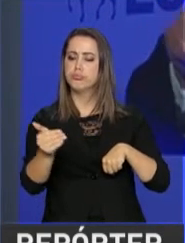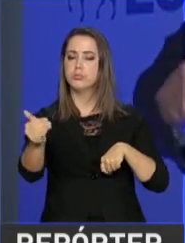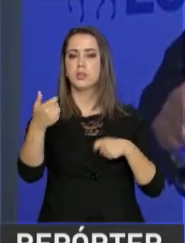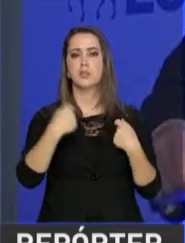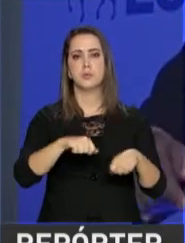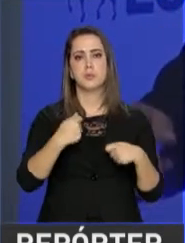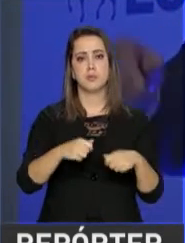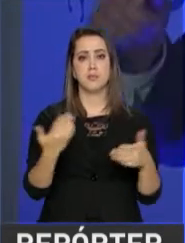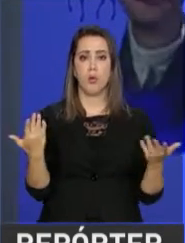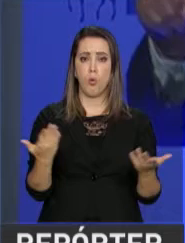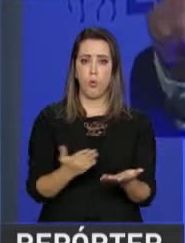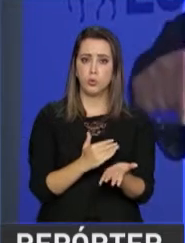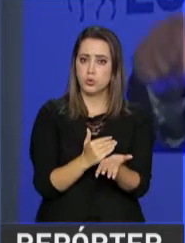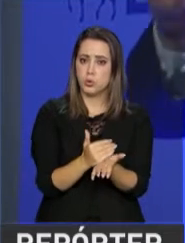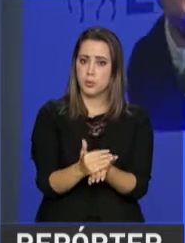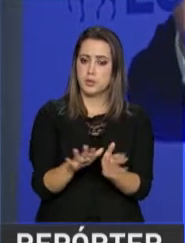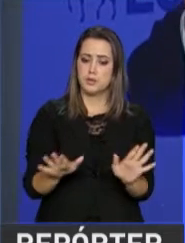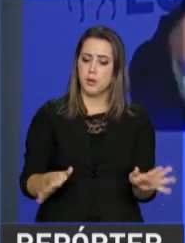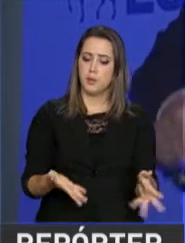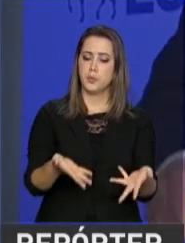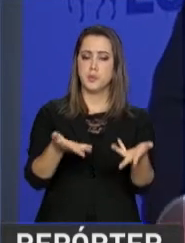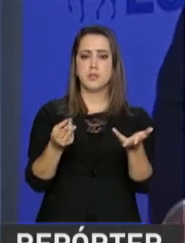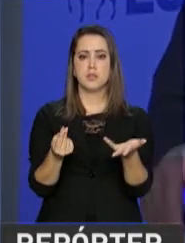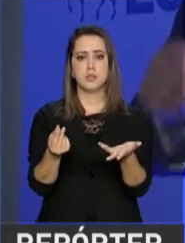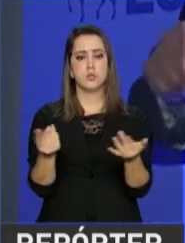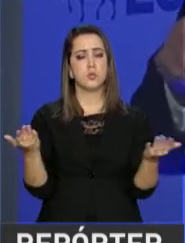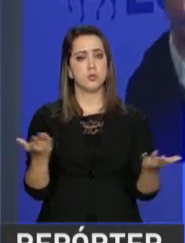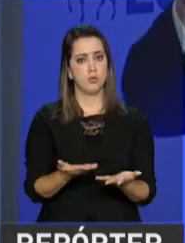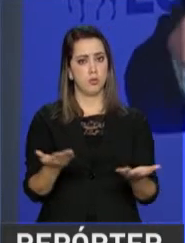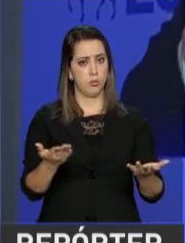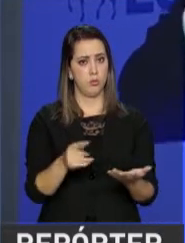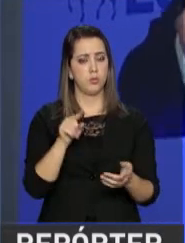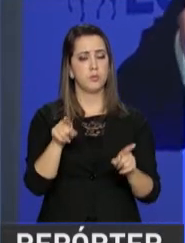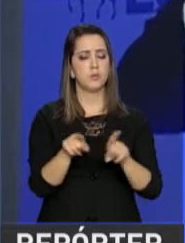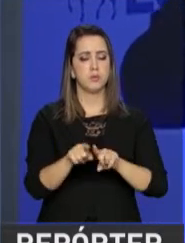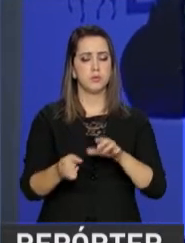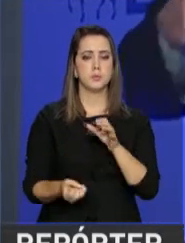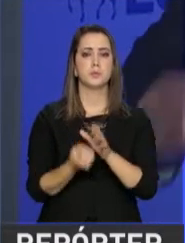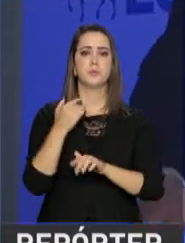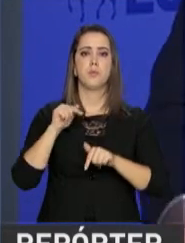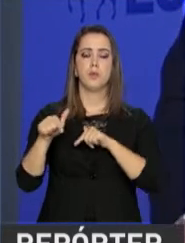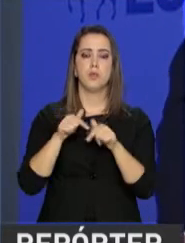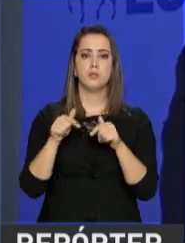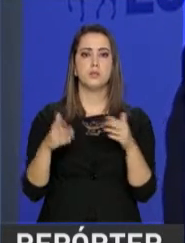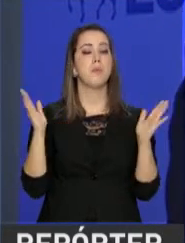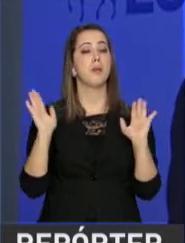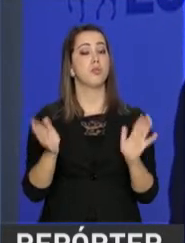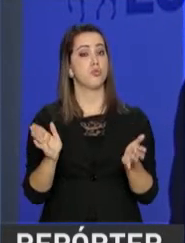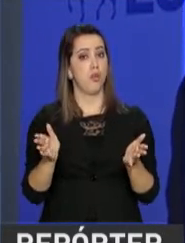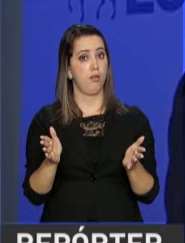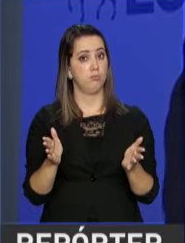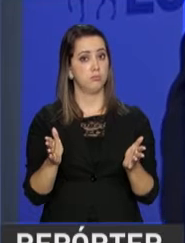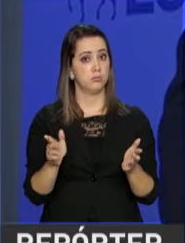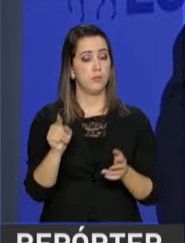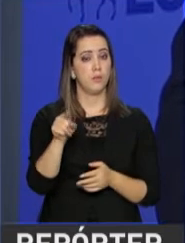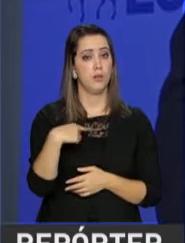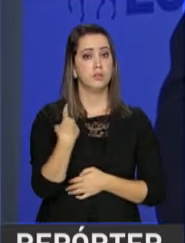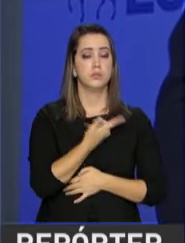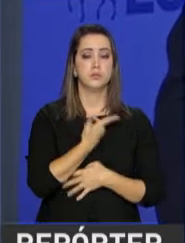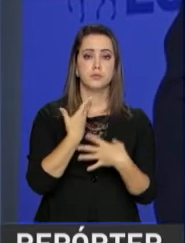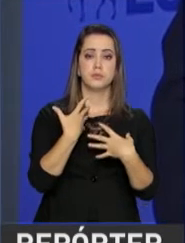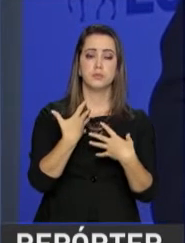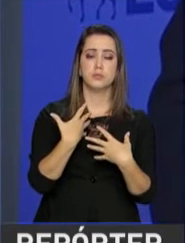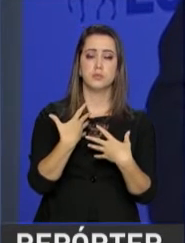funciona hoje a mobilizar investimentos agora e conseqüentemente gerar empregos imediatamente nós vamos